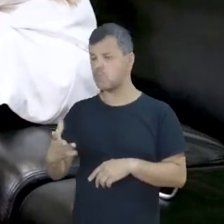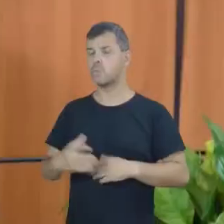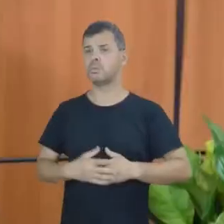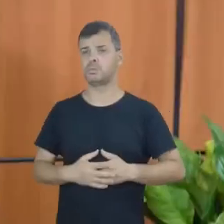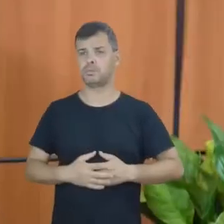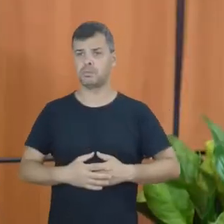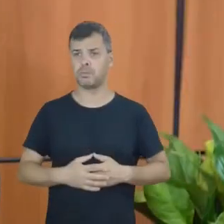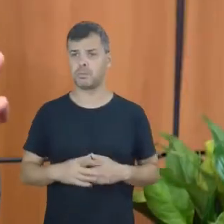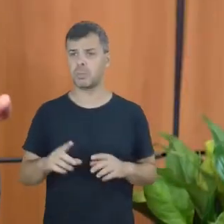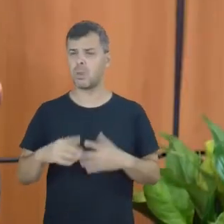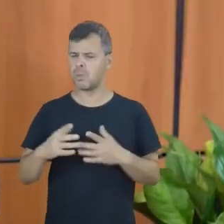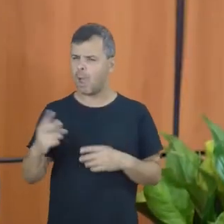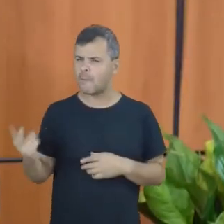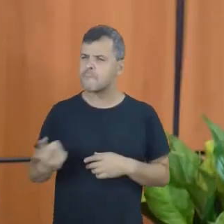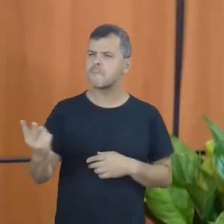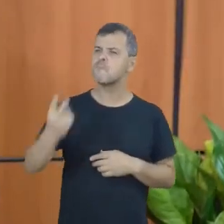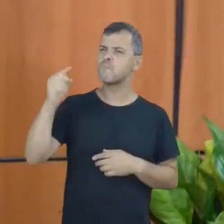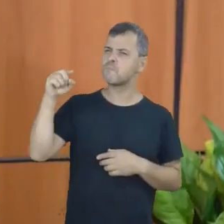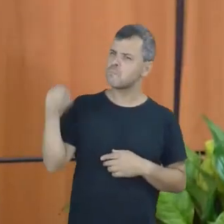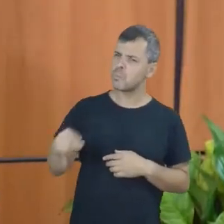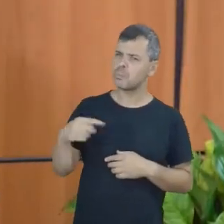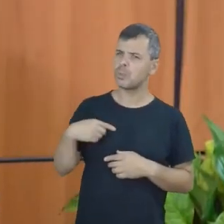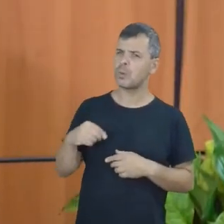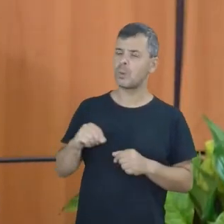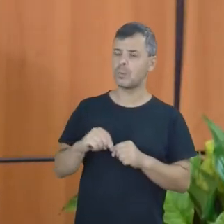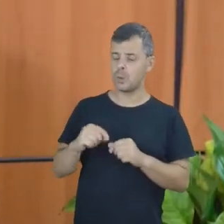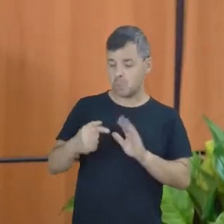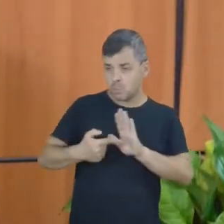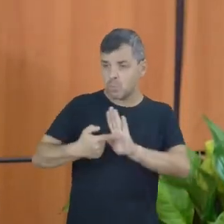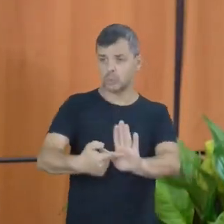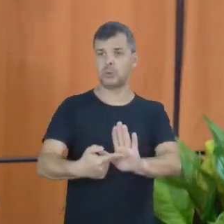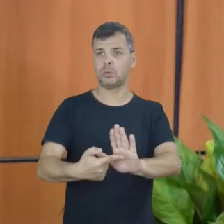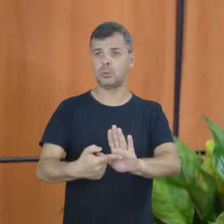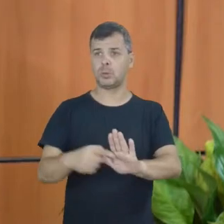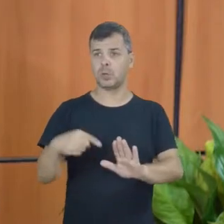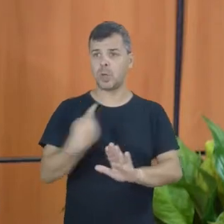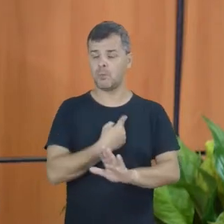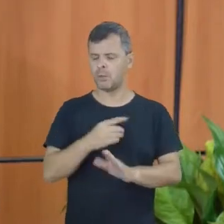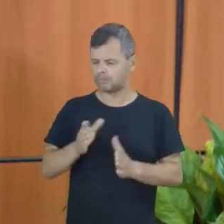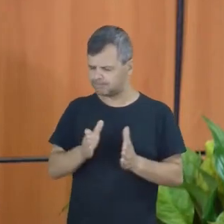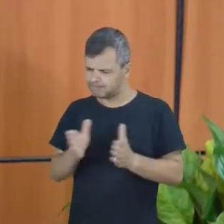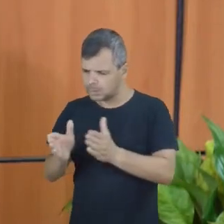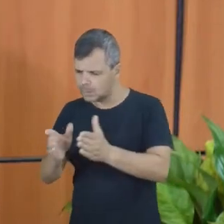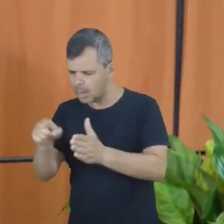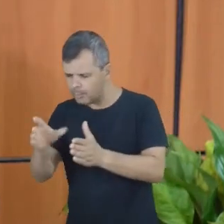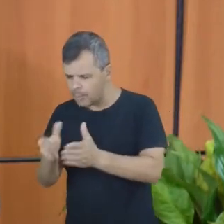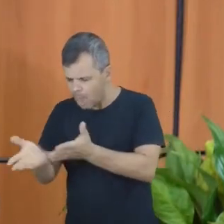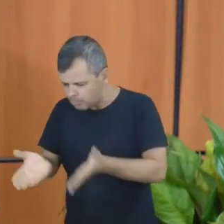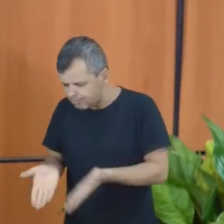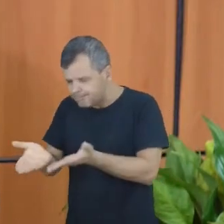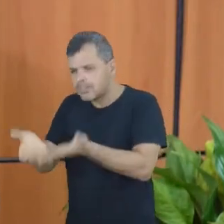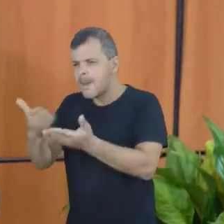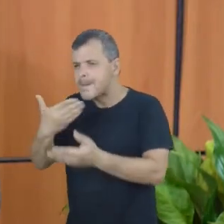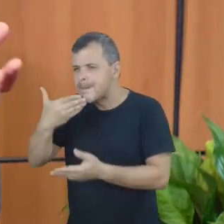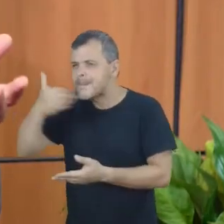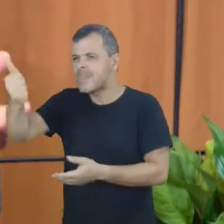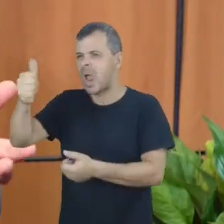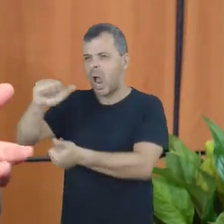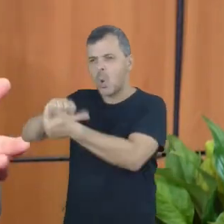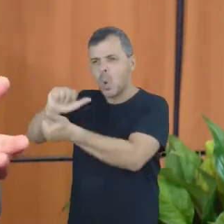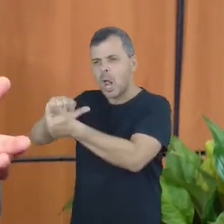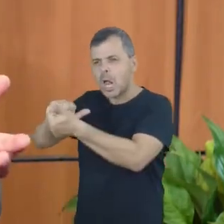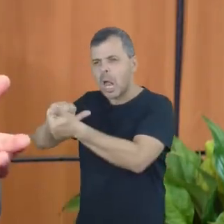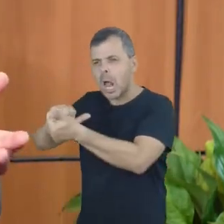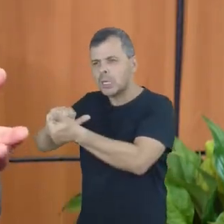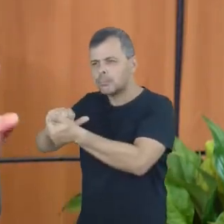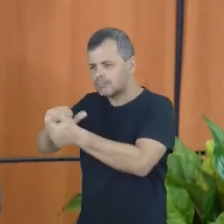empregadores, valorizando isso para dar efeito farol. Vamos por aqui, vamos estimular, melhorar a qualidade